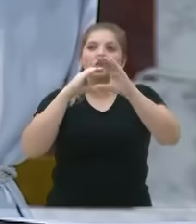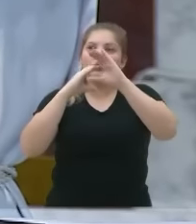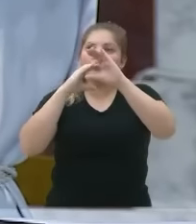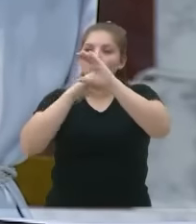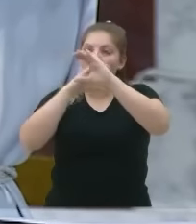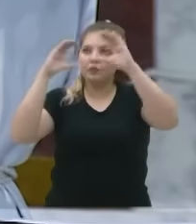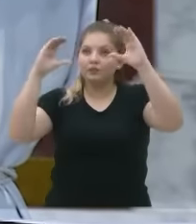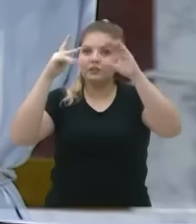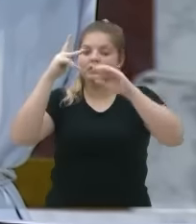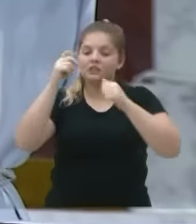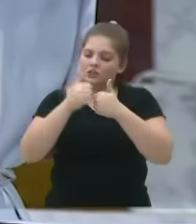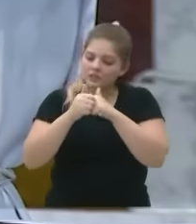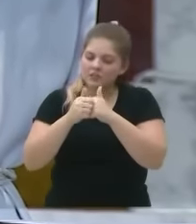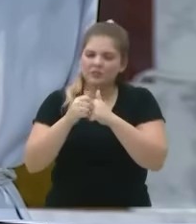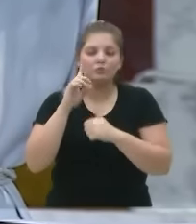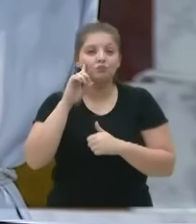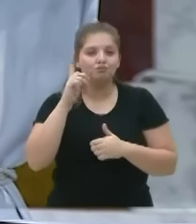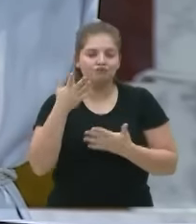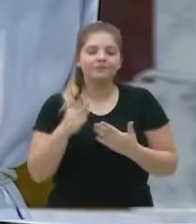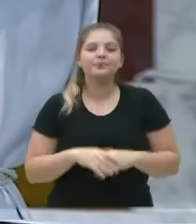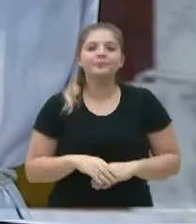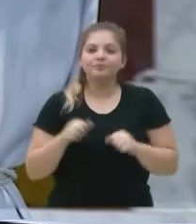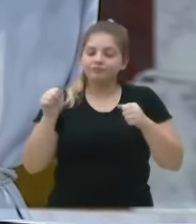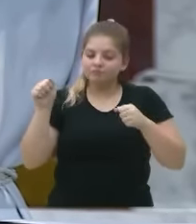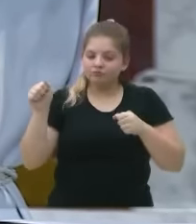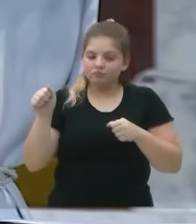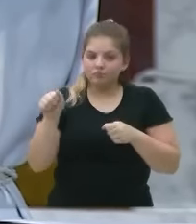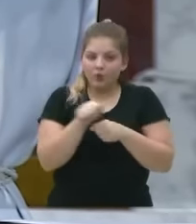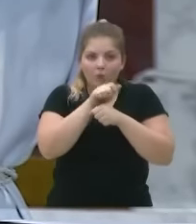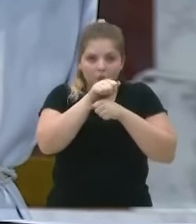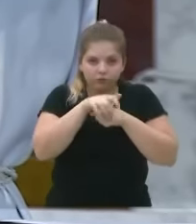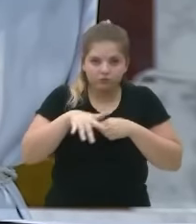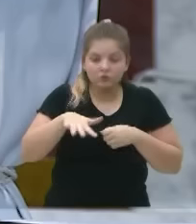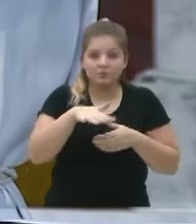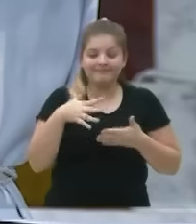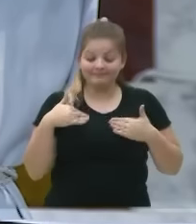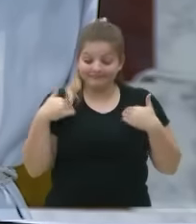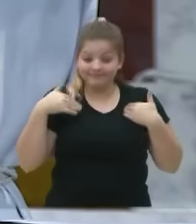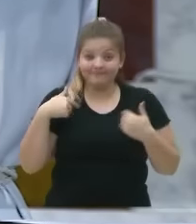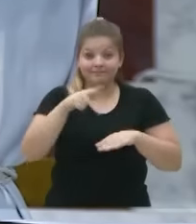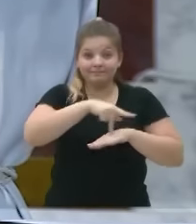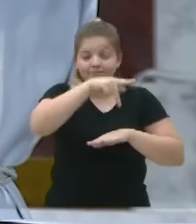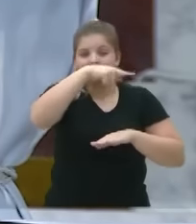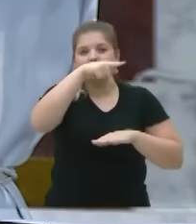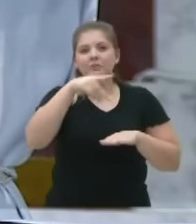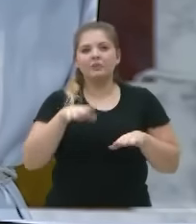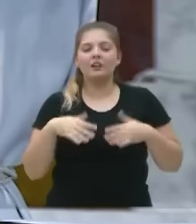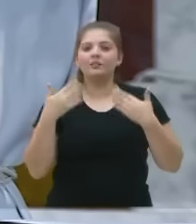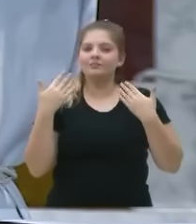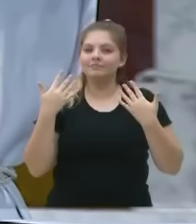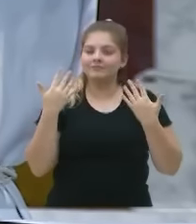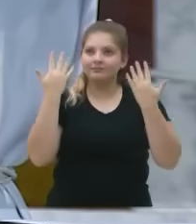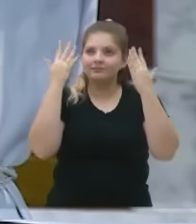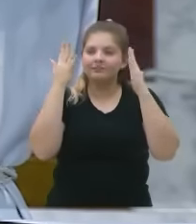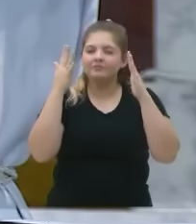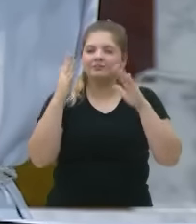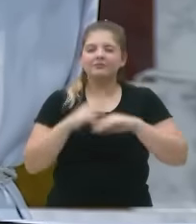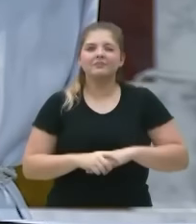isso, transbordando de alegria pascal, exulta a criação por toda a terra. Também as virtudes celestes e